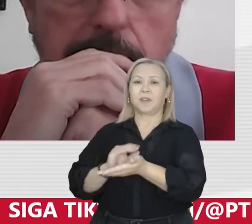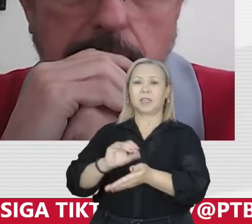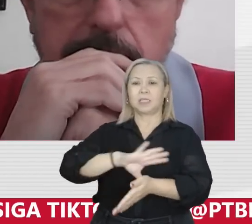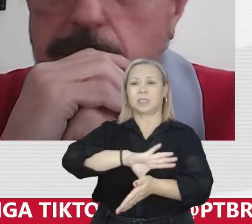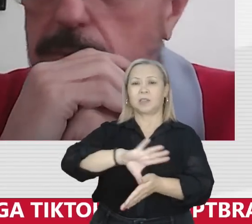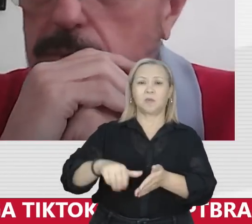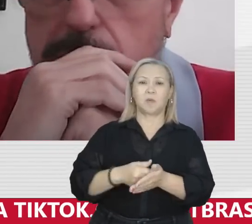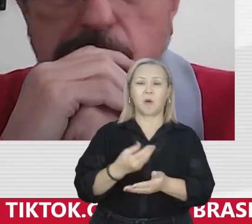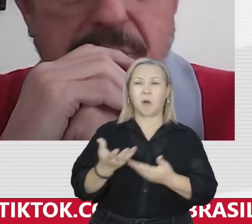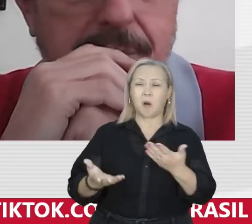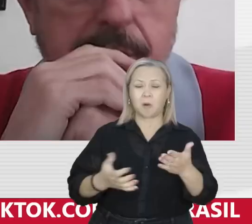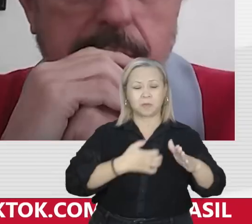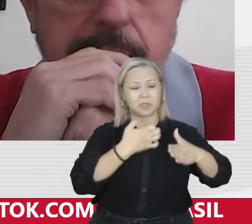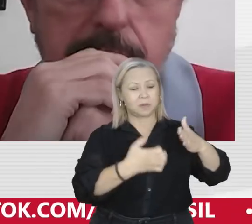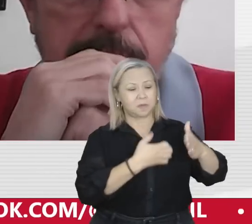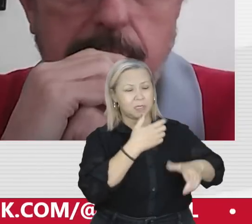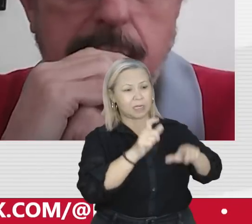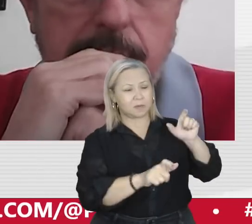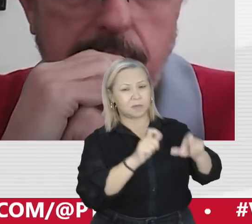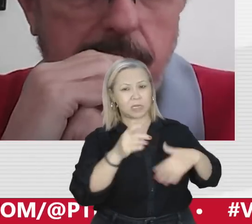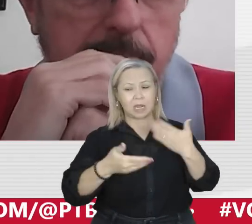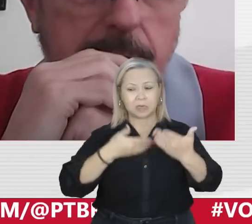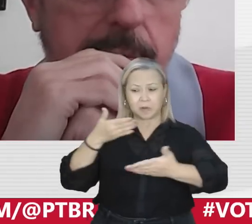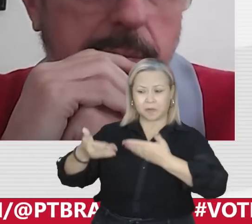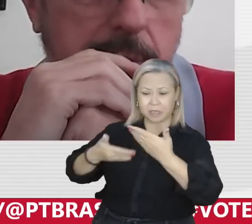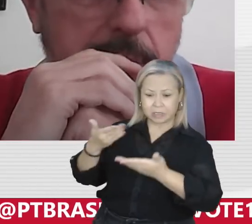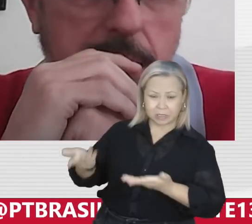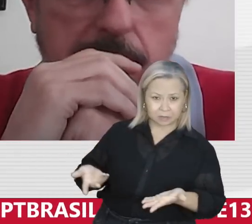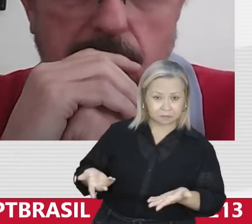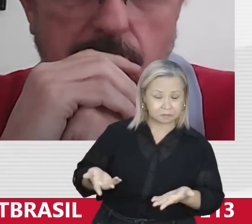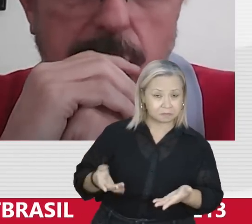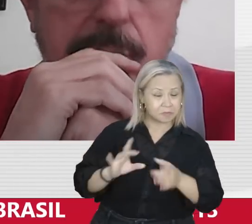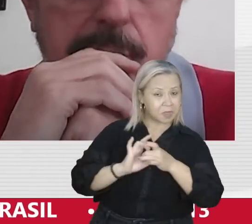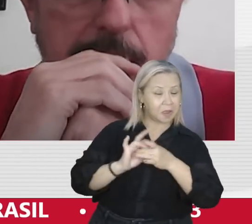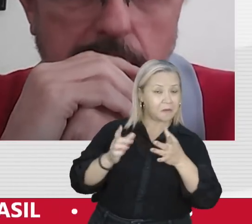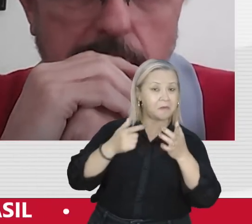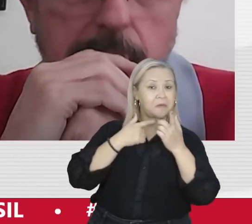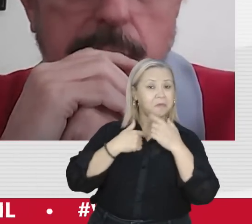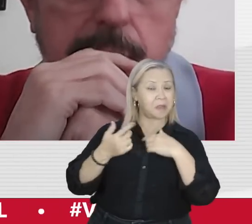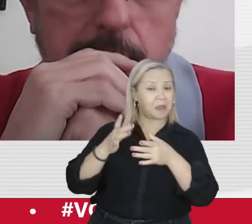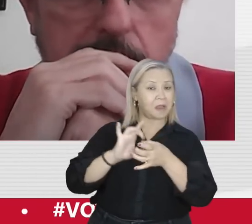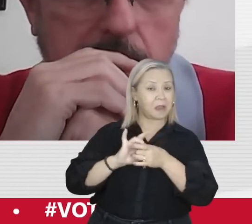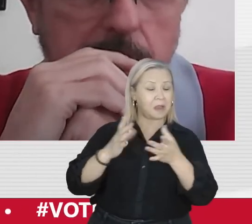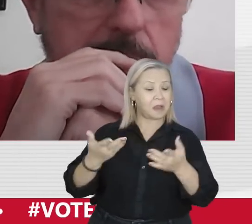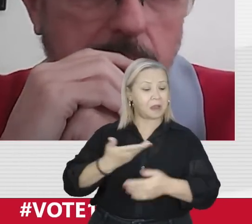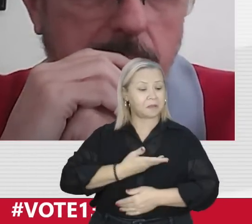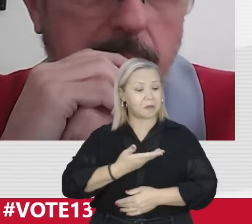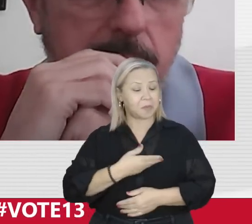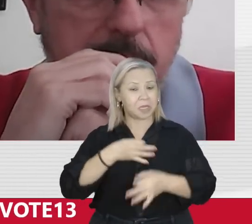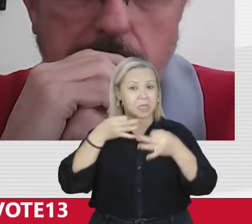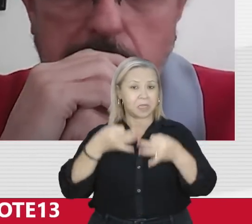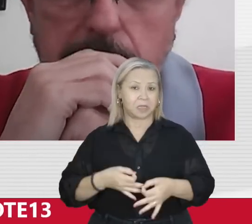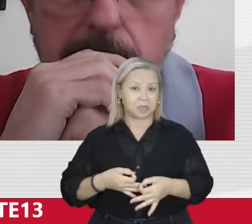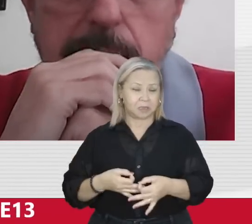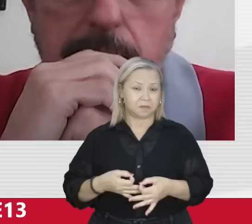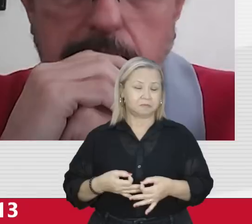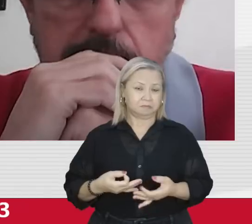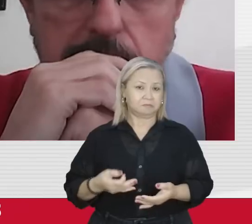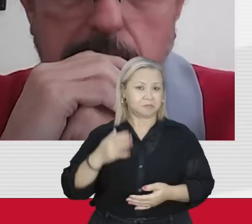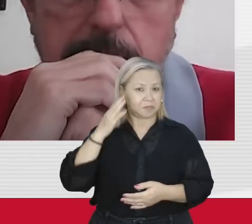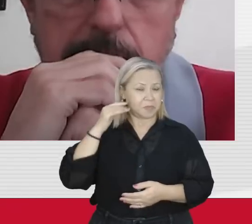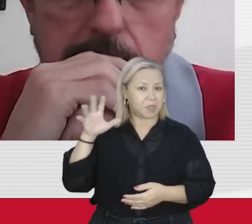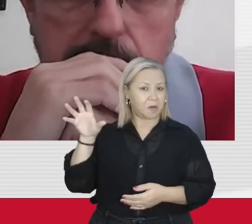uma conversa descontraída, que as pessoas só têm quando estão à vontade, entre amigos, e têm certeza de que não serão ouvidos.